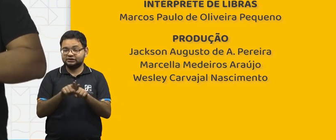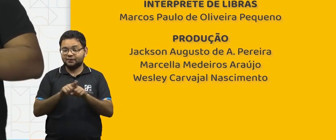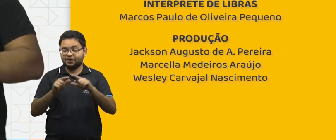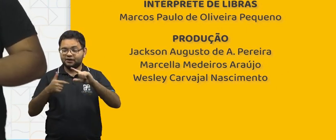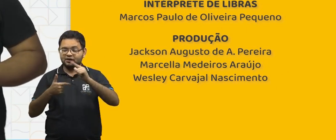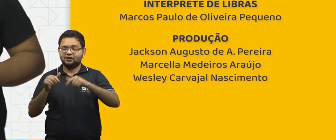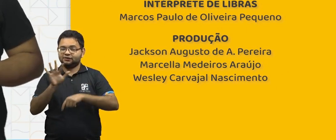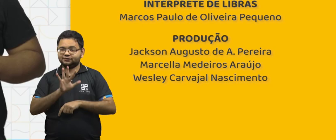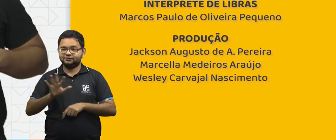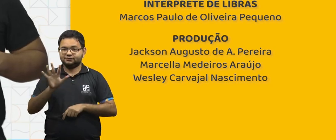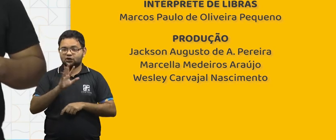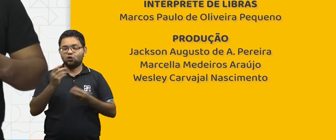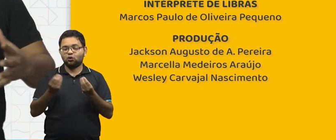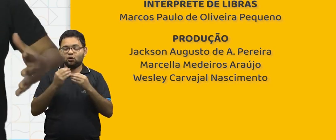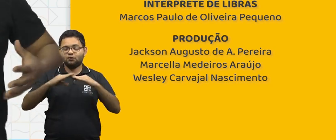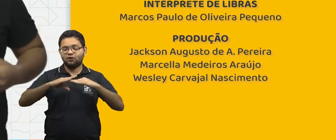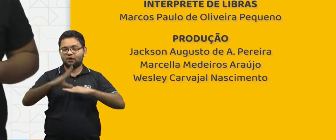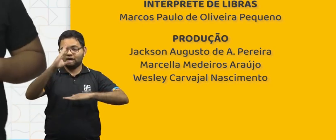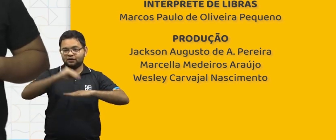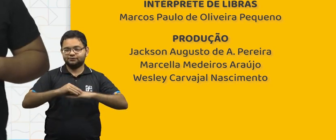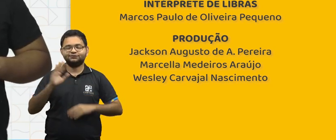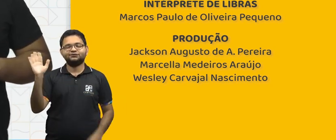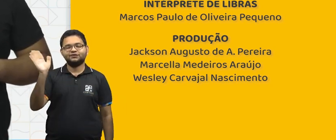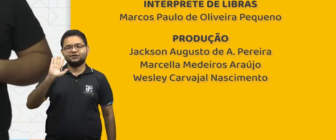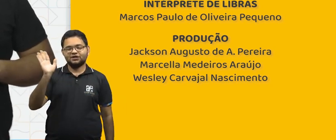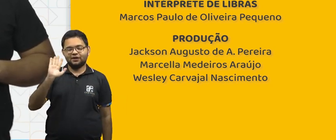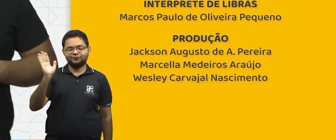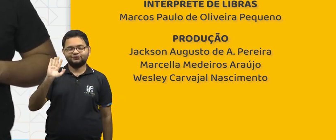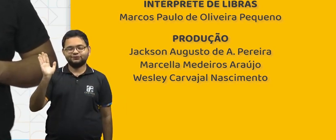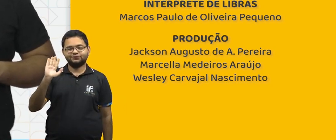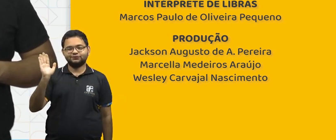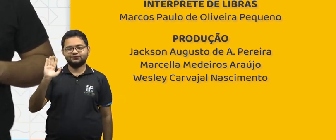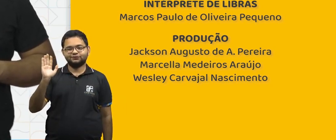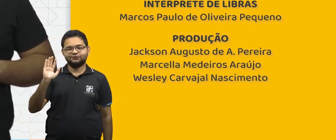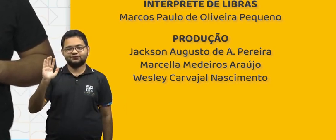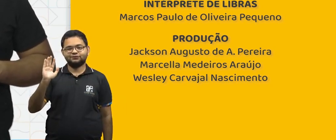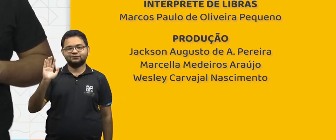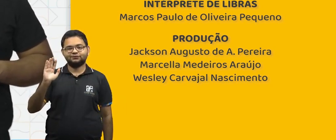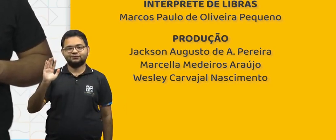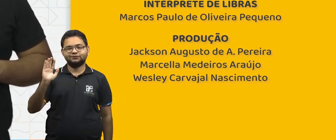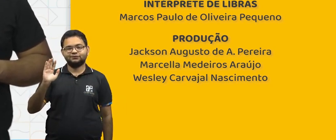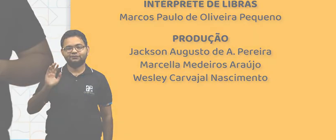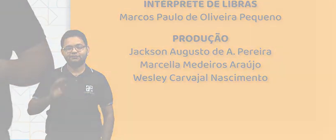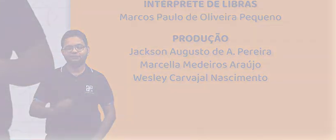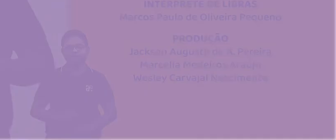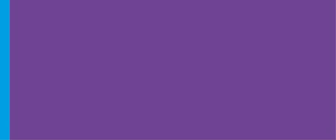espaciais e suas planificações. Tchau, tchau e um grande abraço!